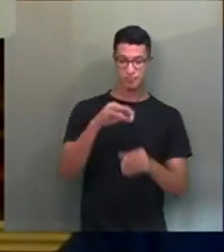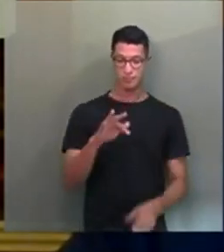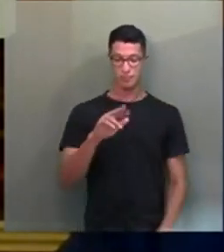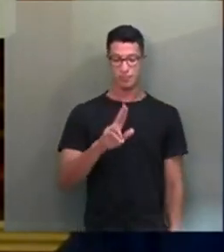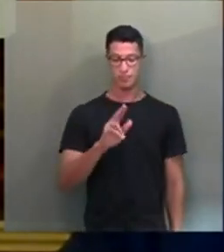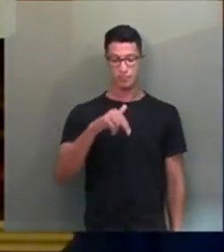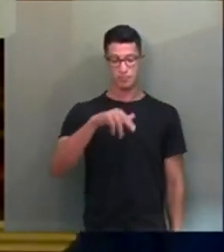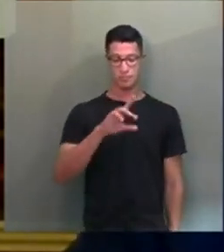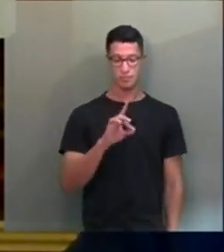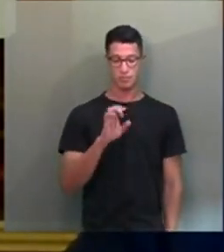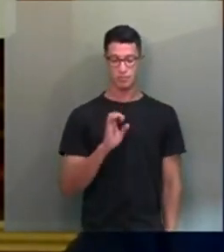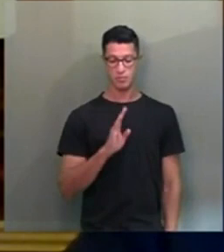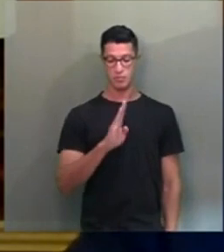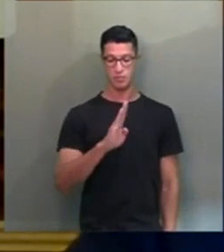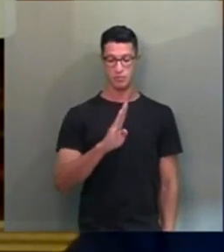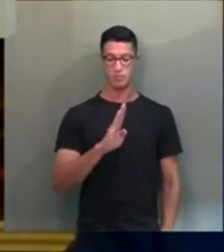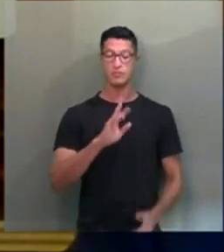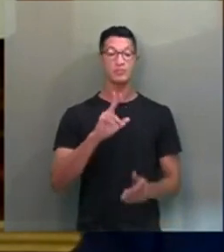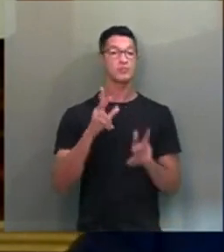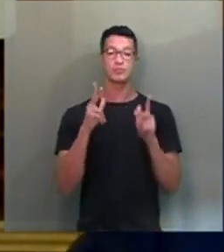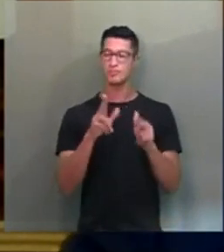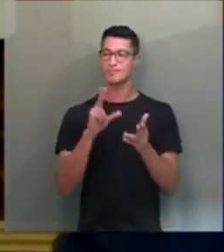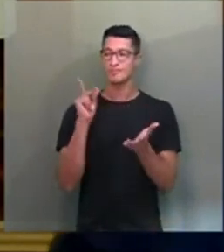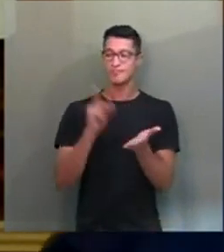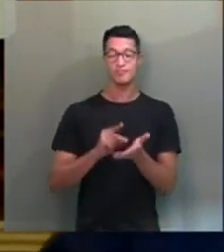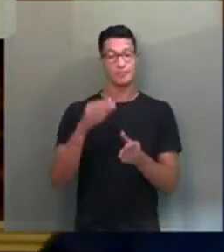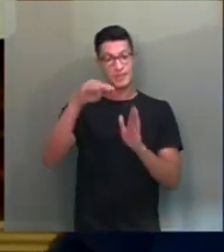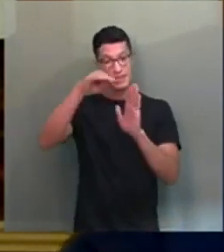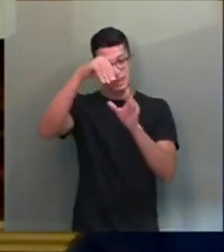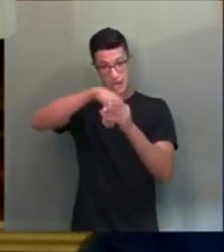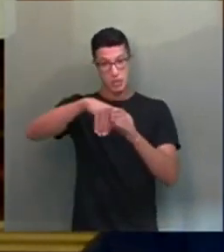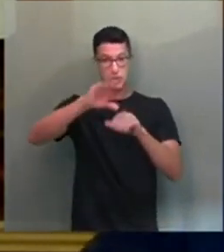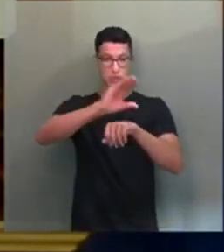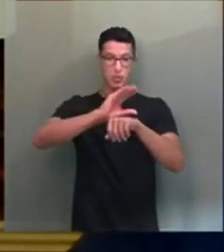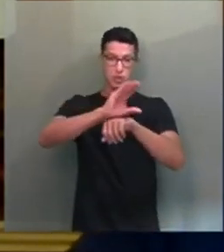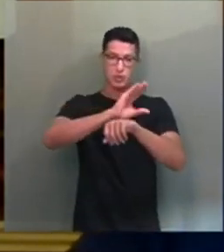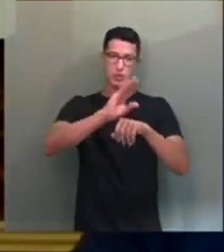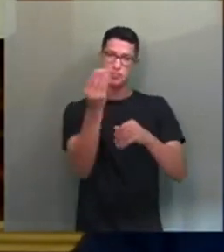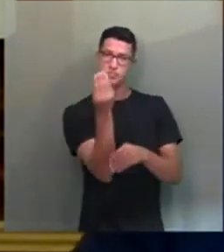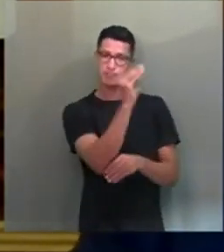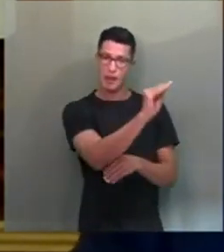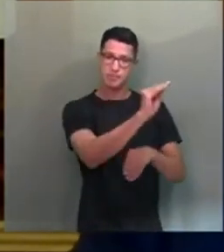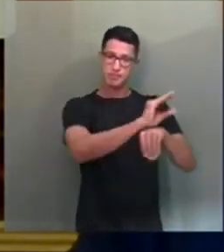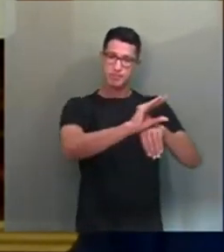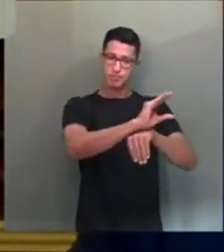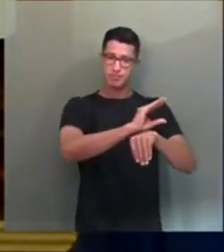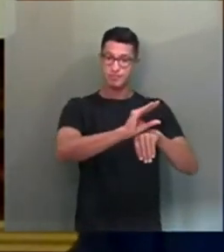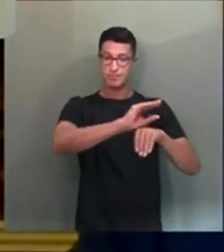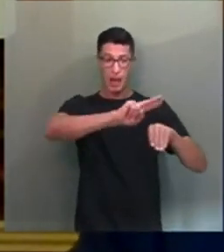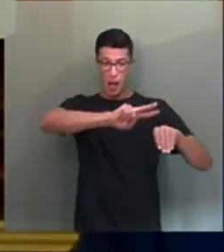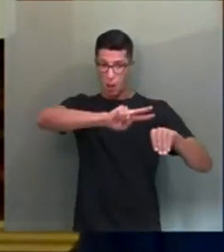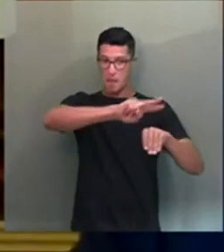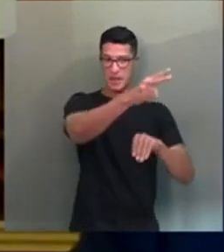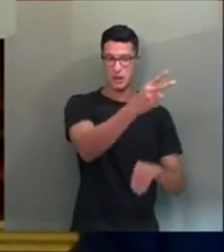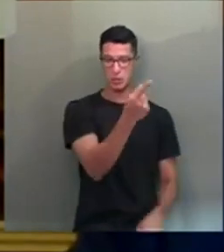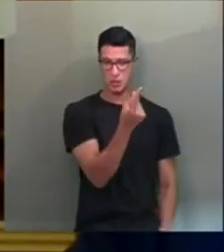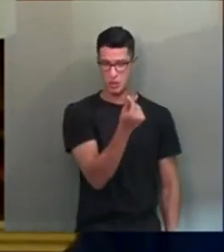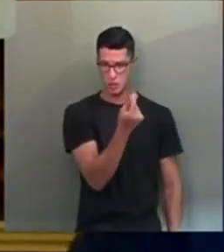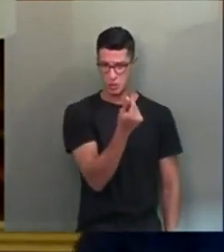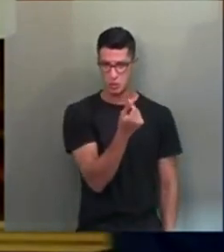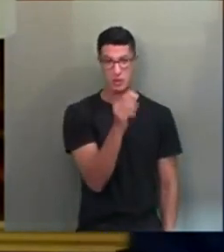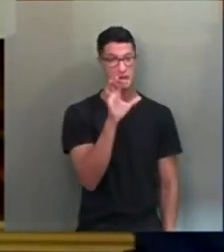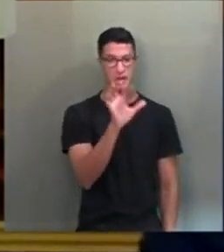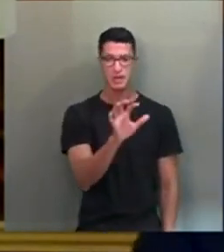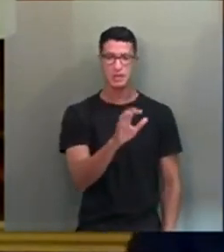Fundeb como definitiva dentro da Constituição, aumentando os recursos. Isso